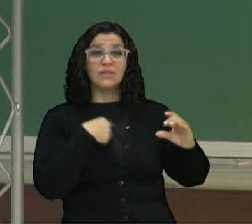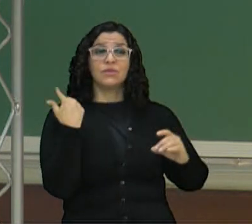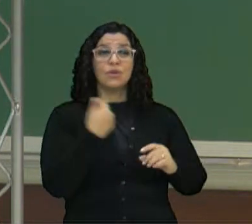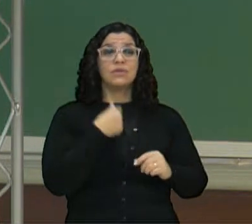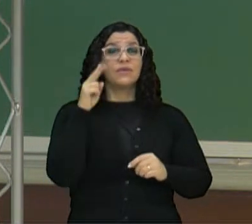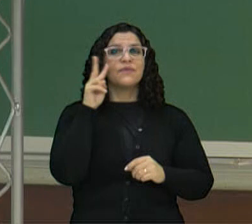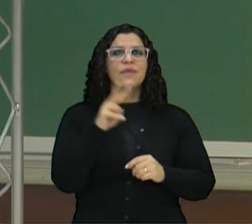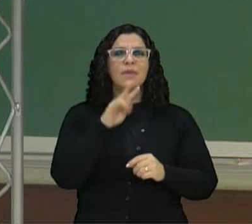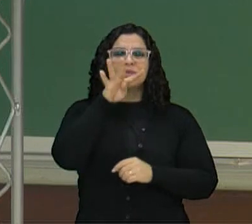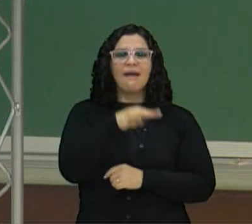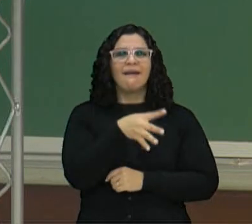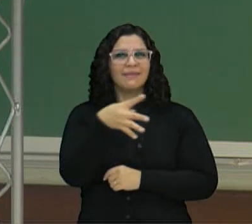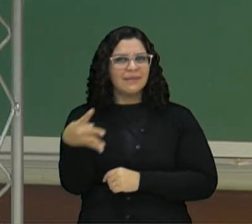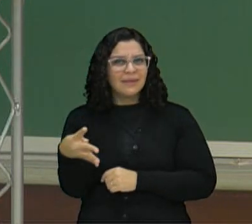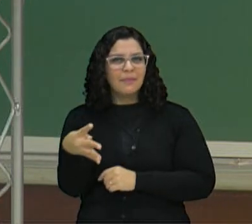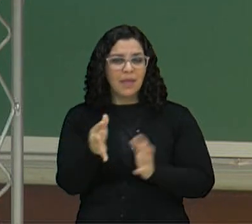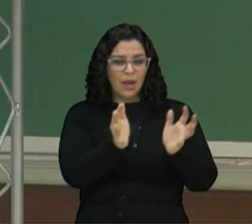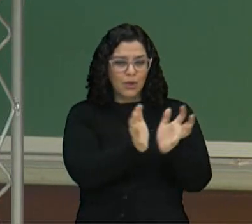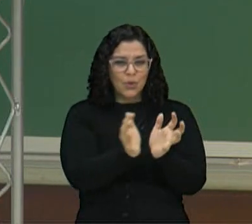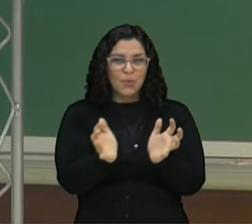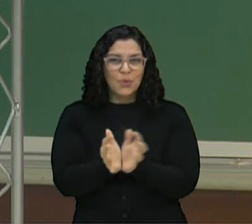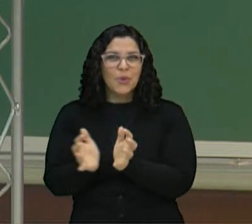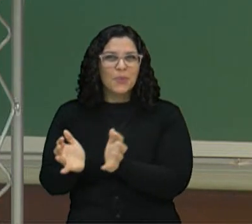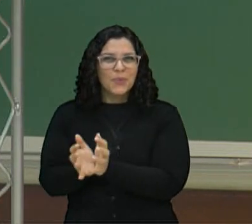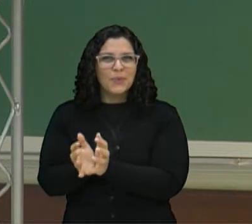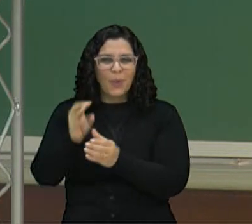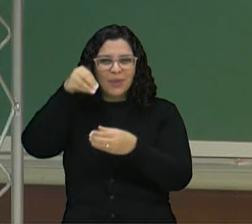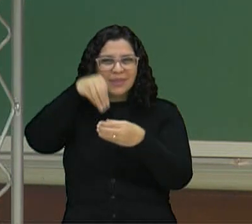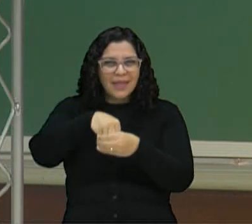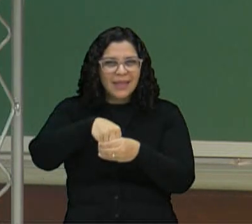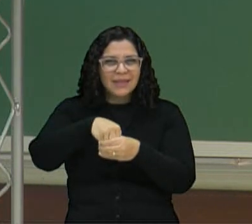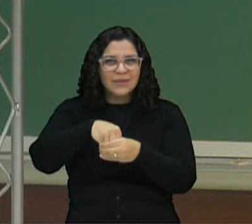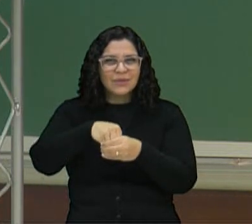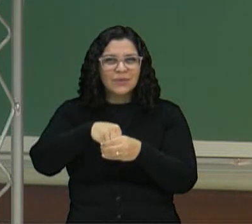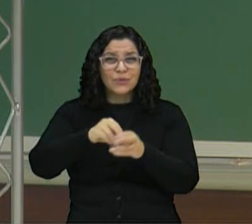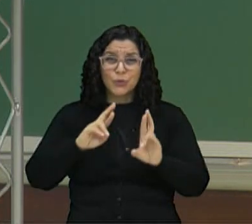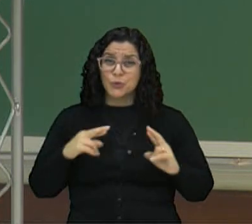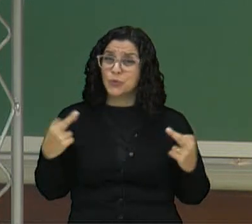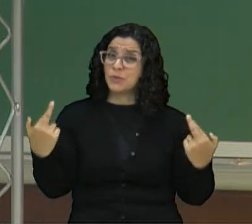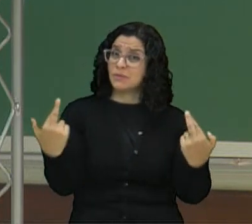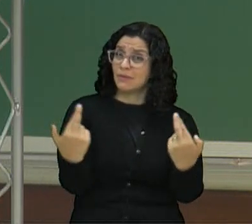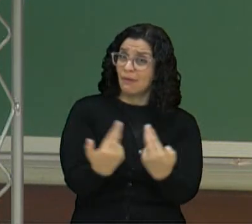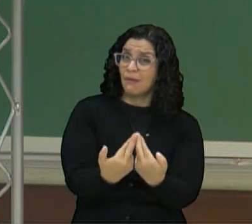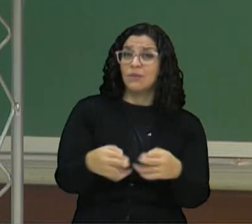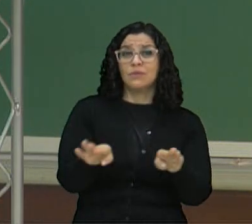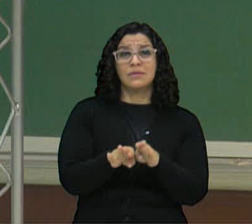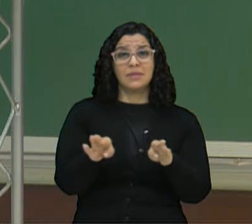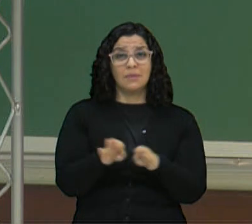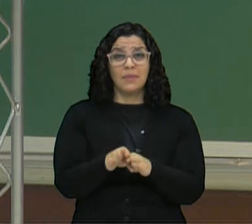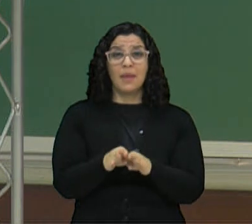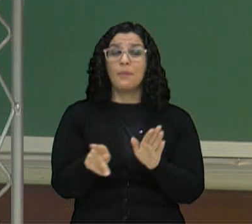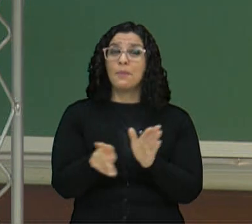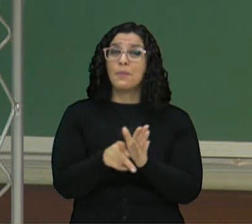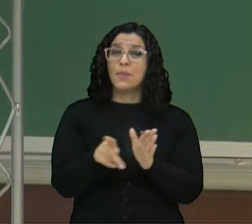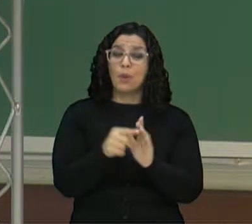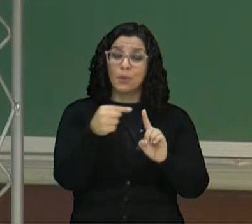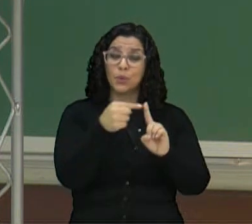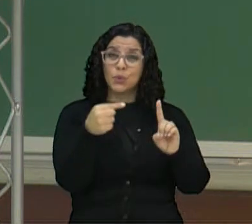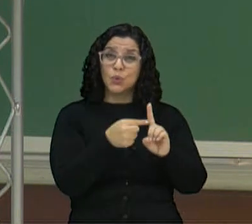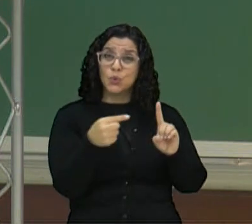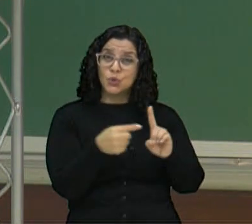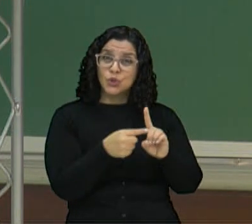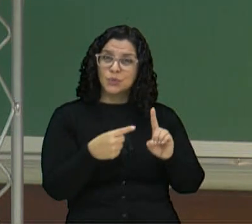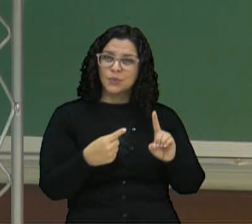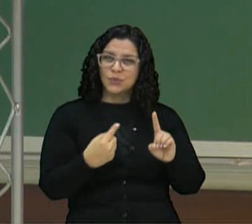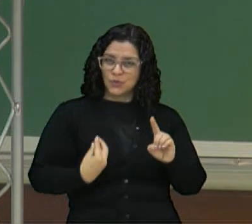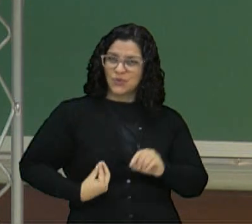vistas conforme a sua classificação nos reinos e nas categorias taxonômicas de